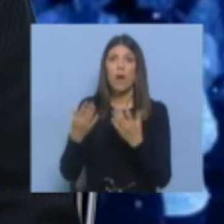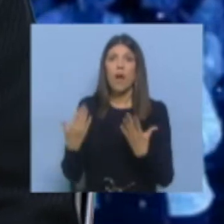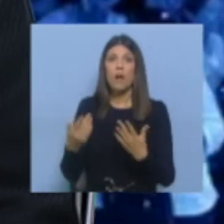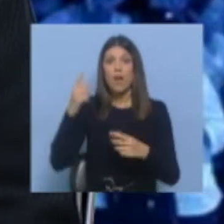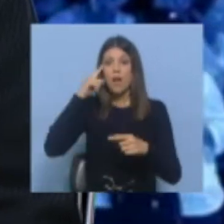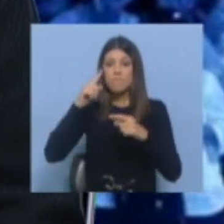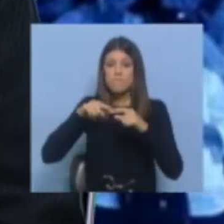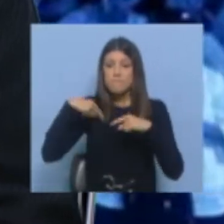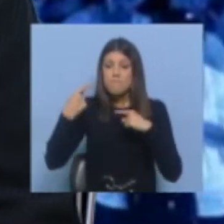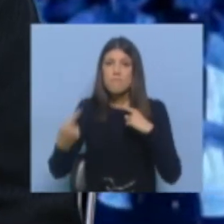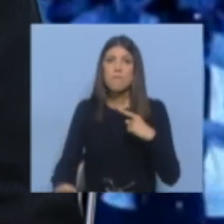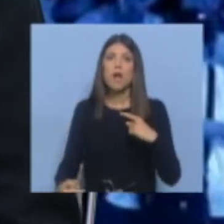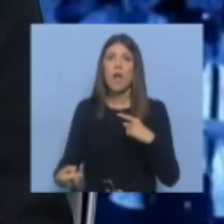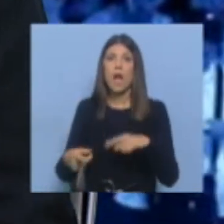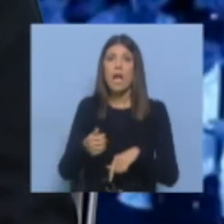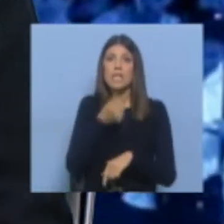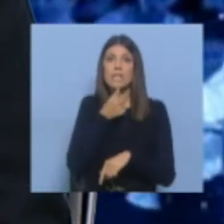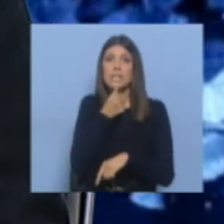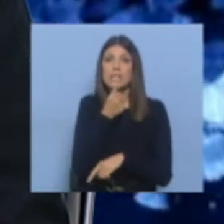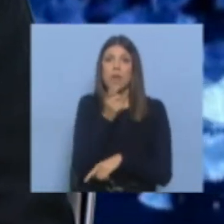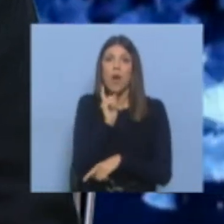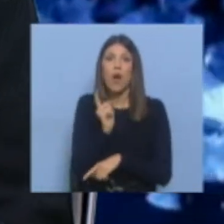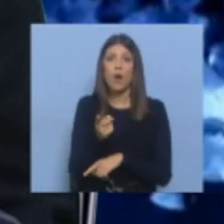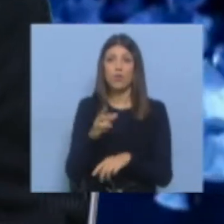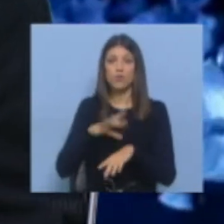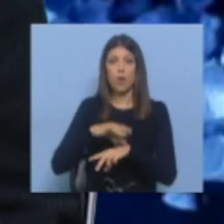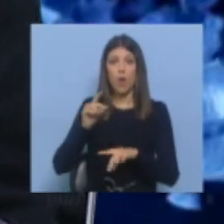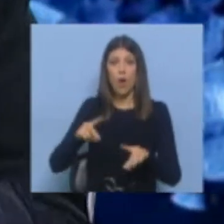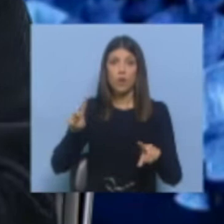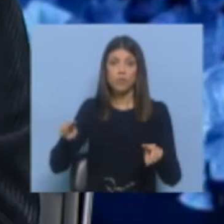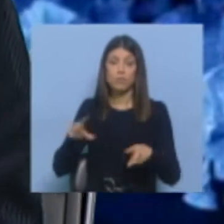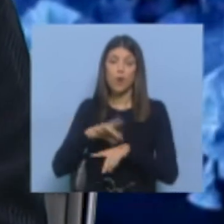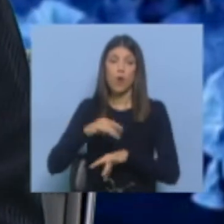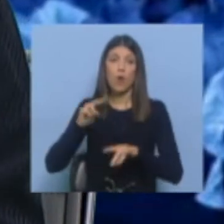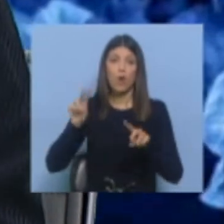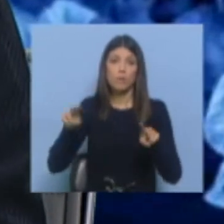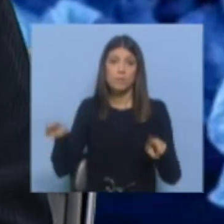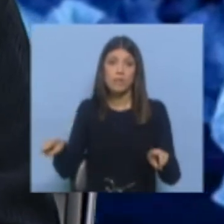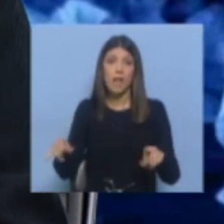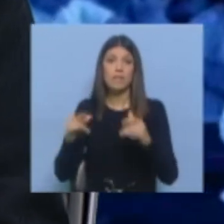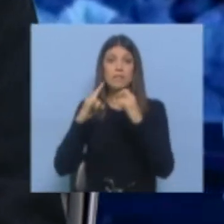confrontados com as decisões dos hospitais de campanha. Salvo este ou salvo aquele.